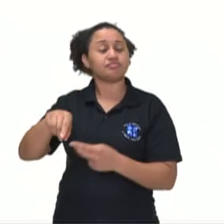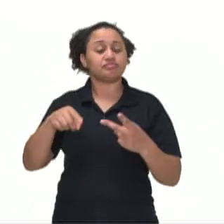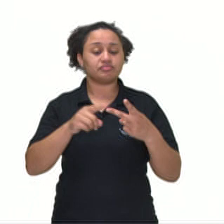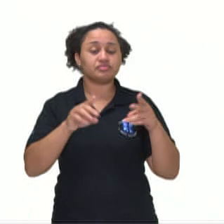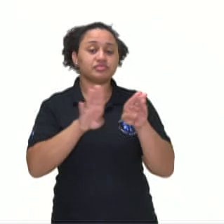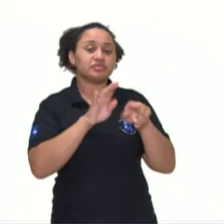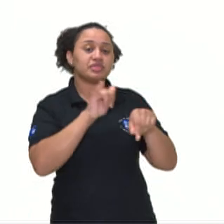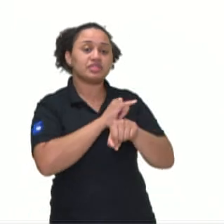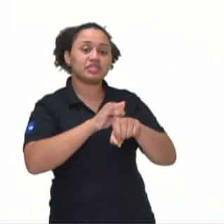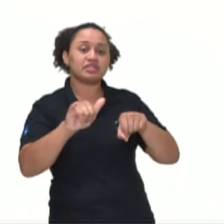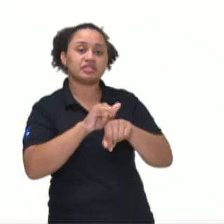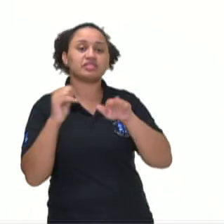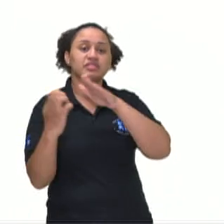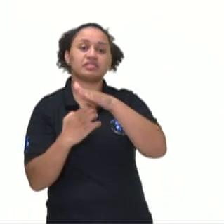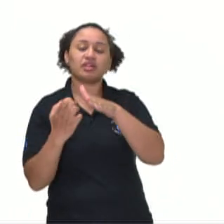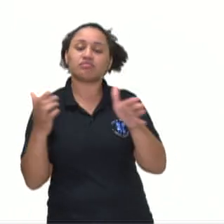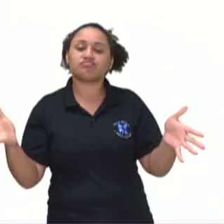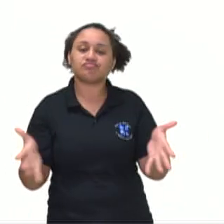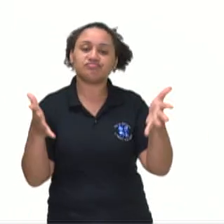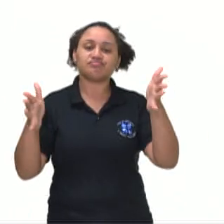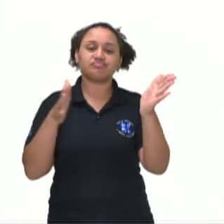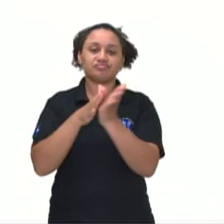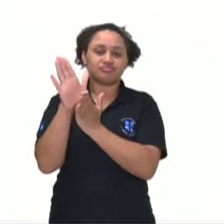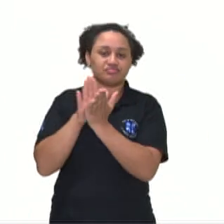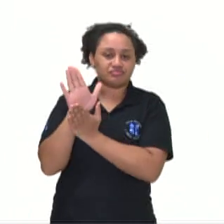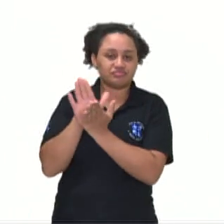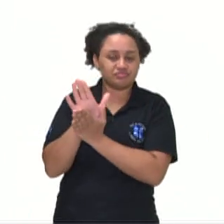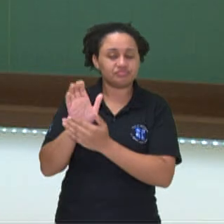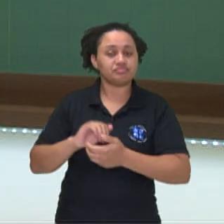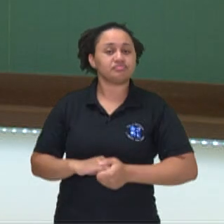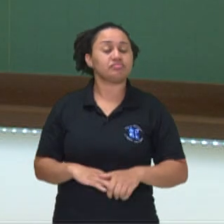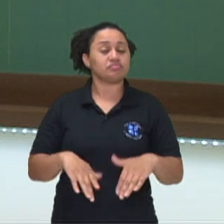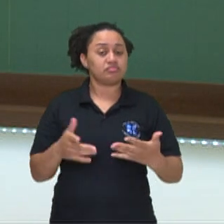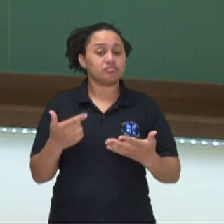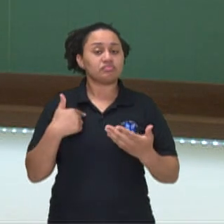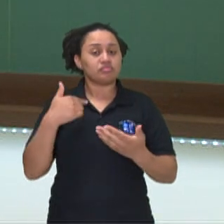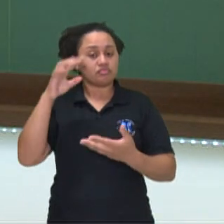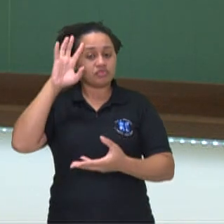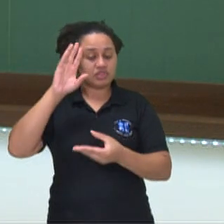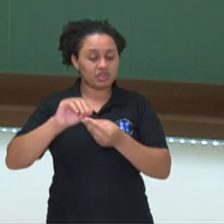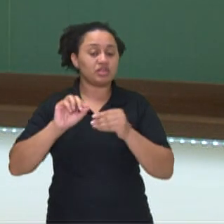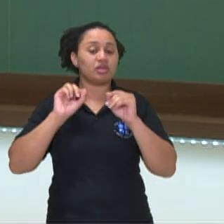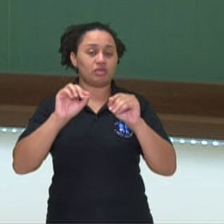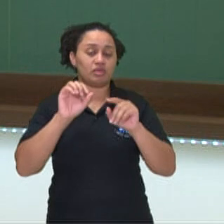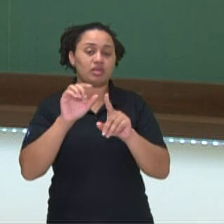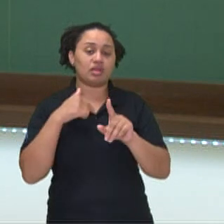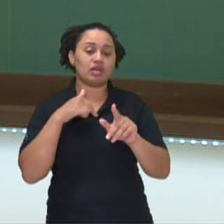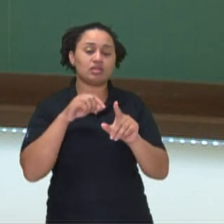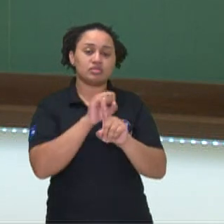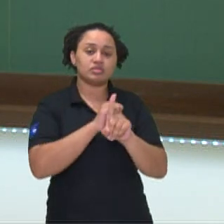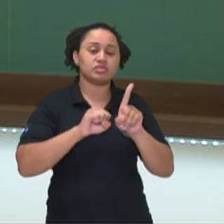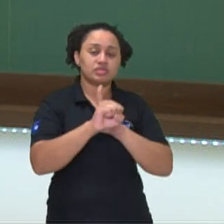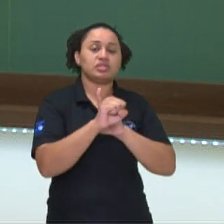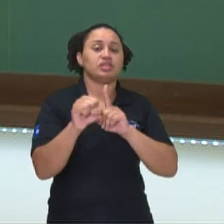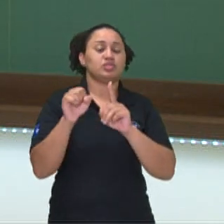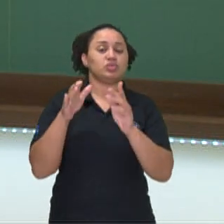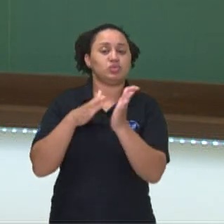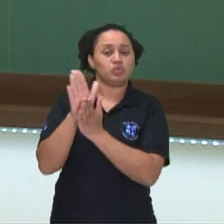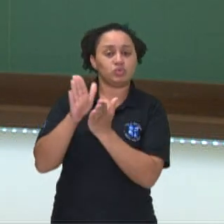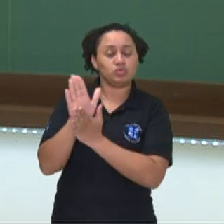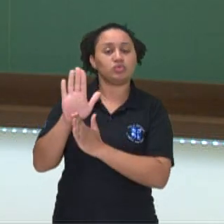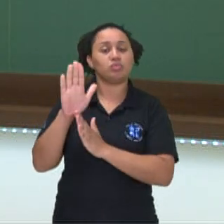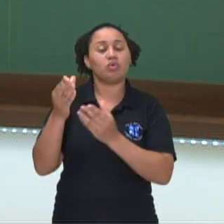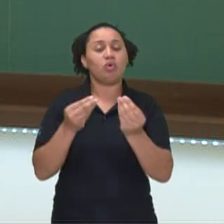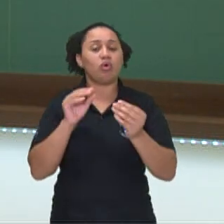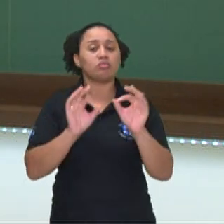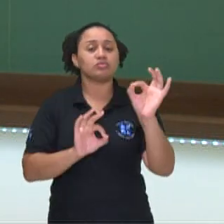das empresas para incentivar o consumo. Então a gente vai falar um pouquinho sobre o que é essa sociedade de consumo, como que ela está organizada e de que